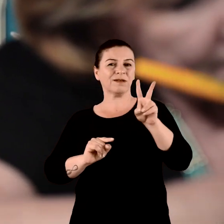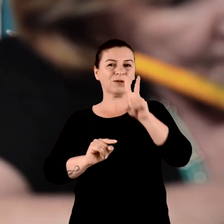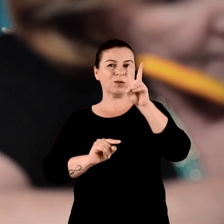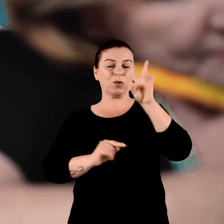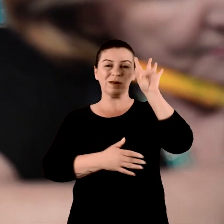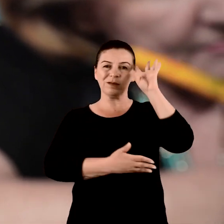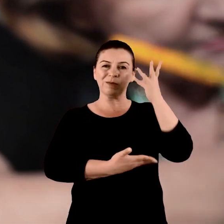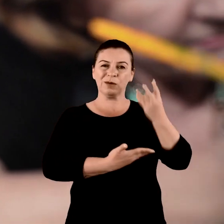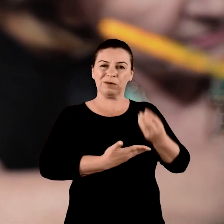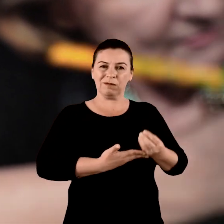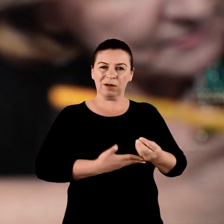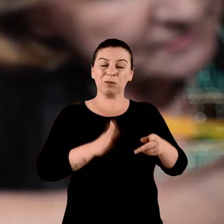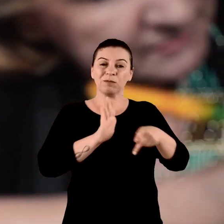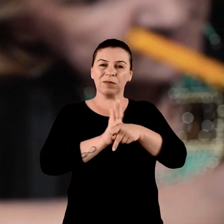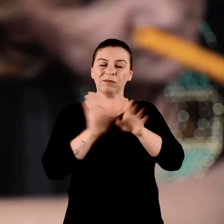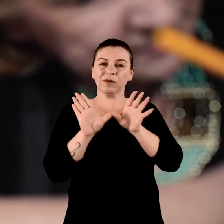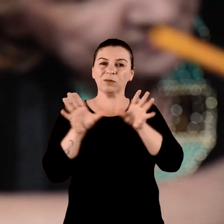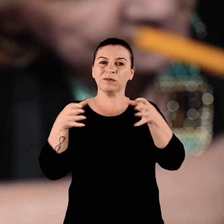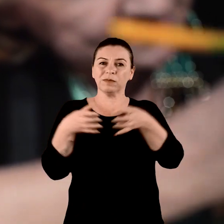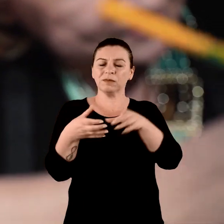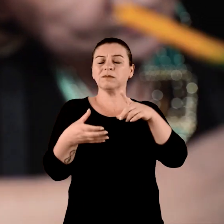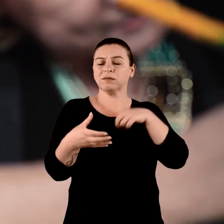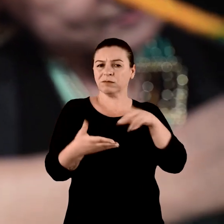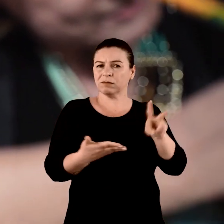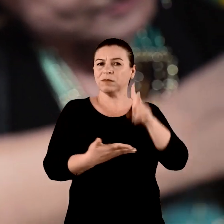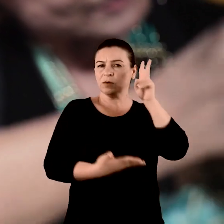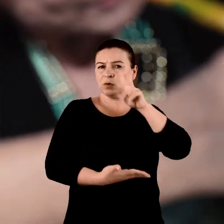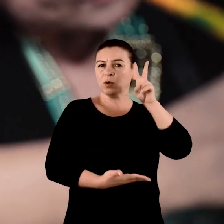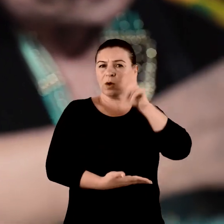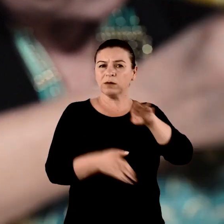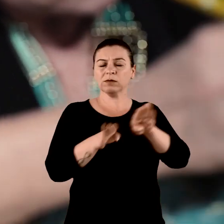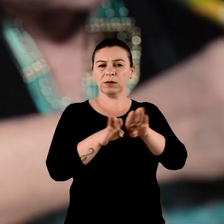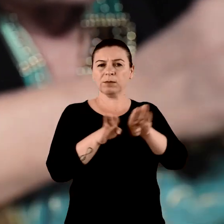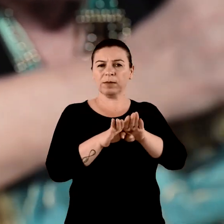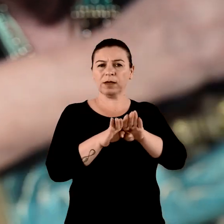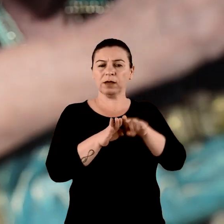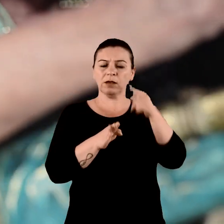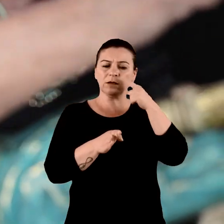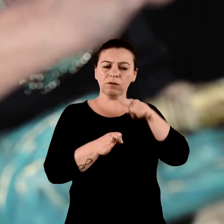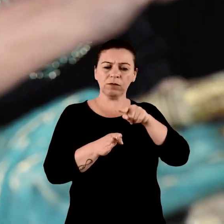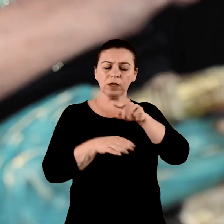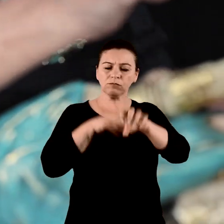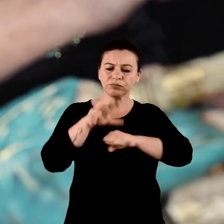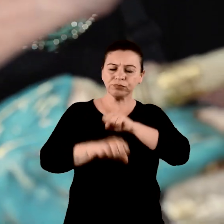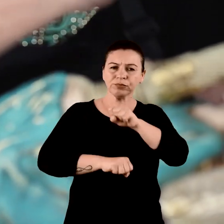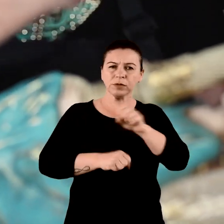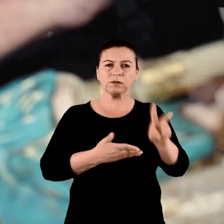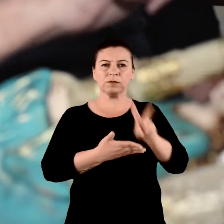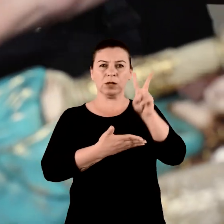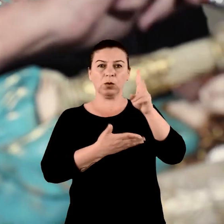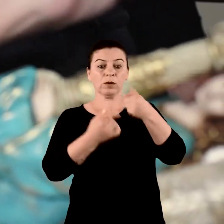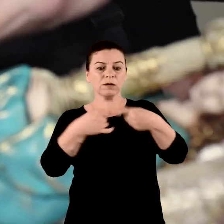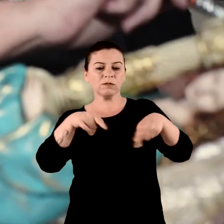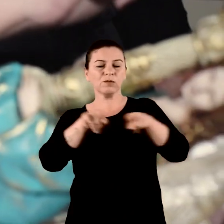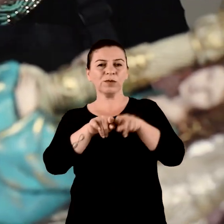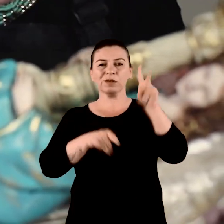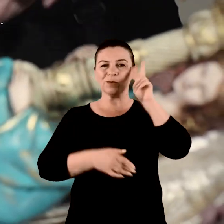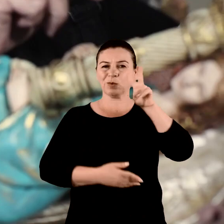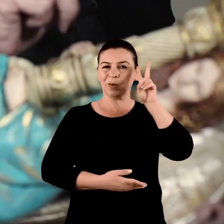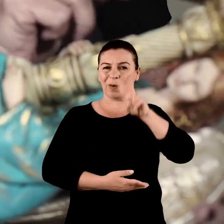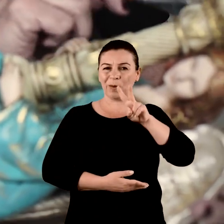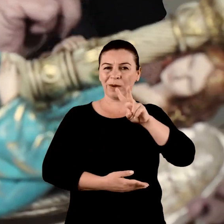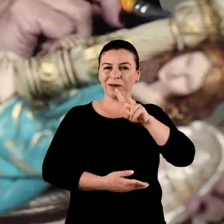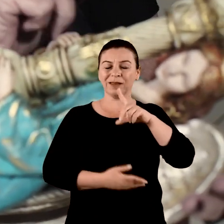o valor espiritual para a comunidade, ela tem um valor histórico. Sim. E resgatar esse valor, reconstruir essa história, eu